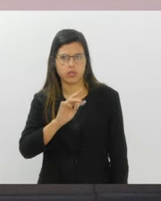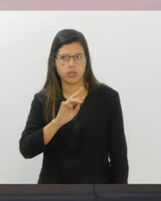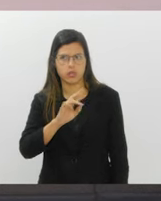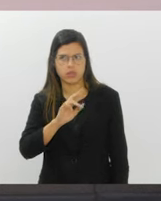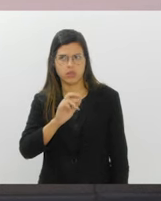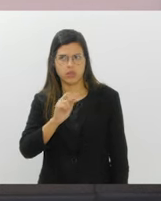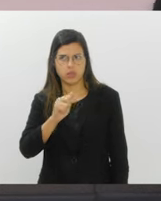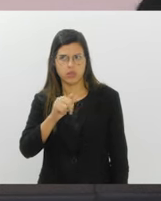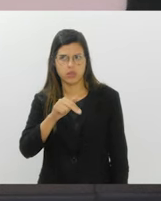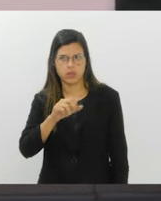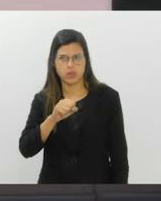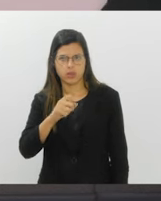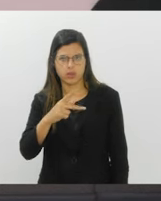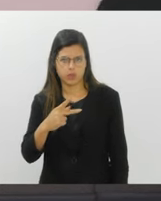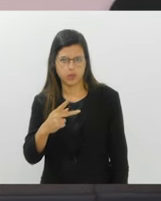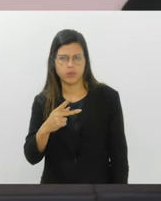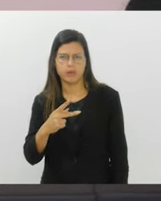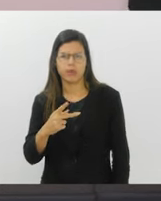Isto foi no ano